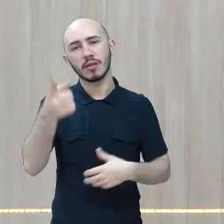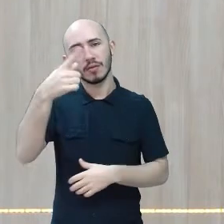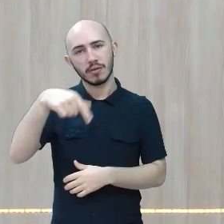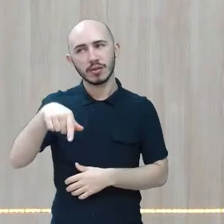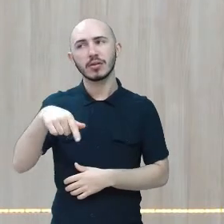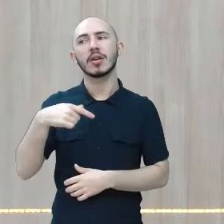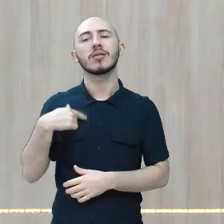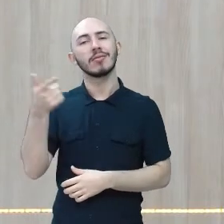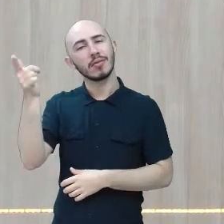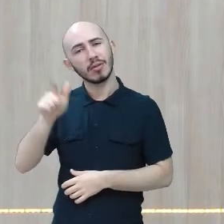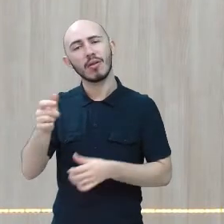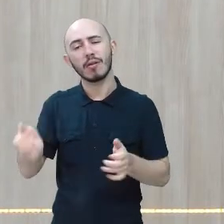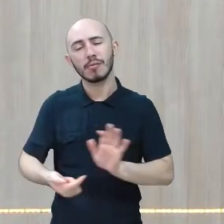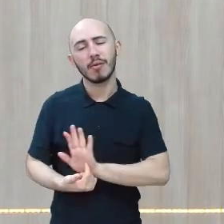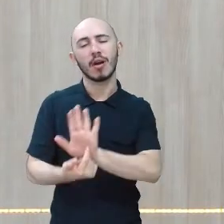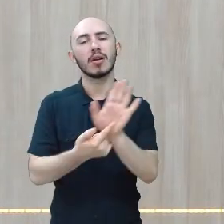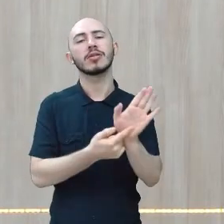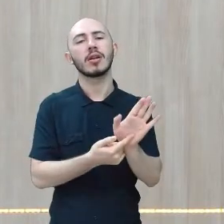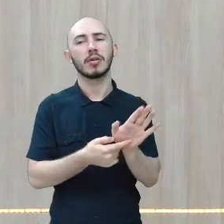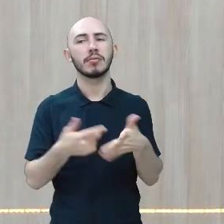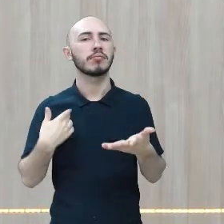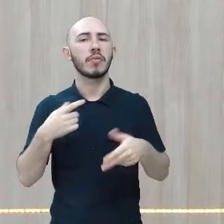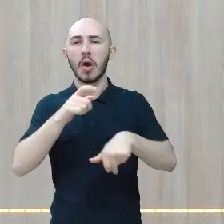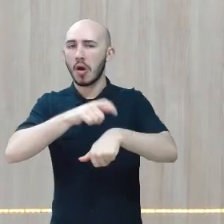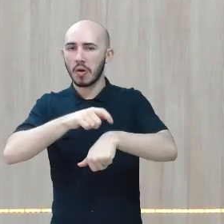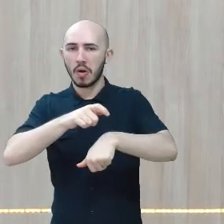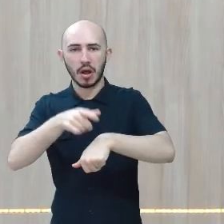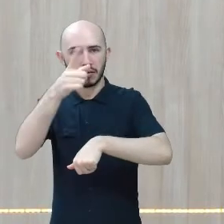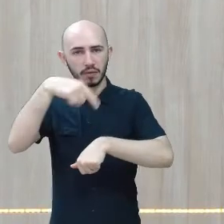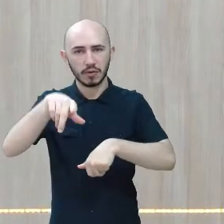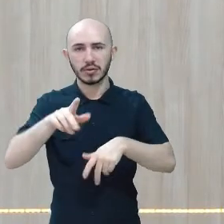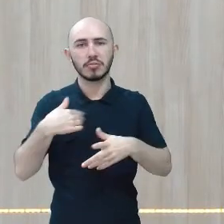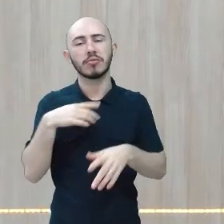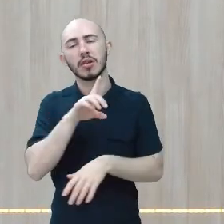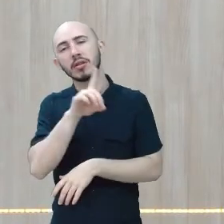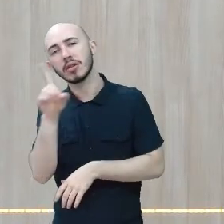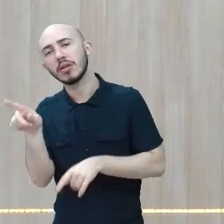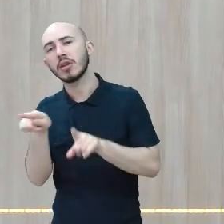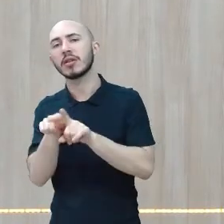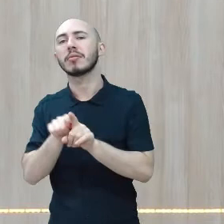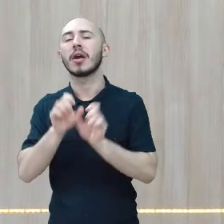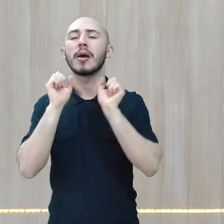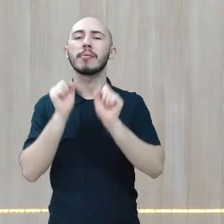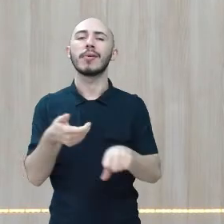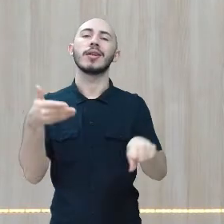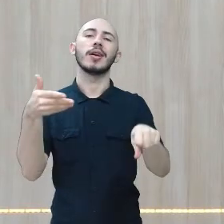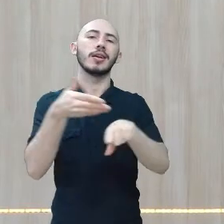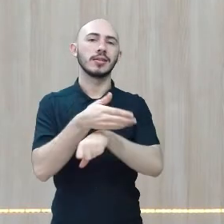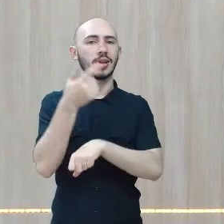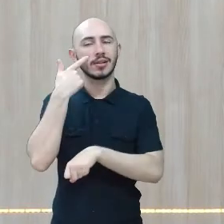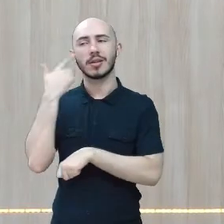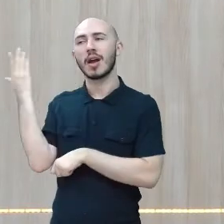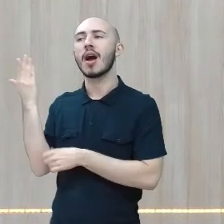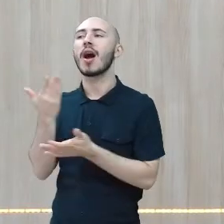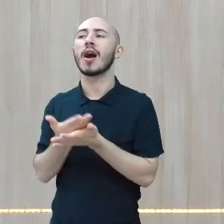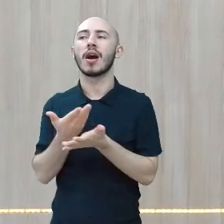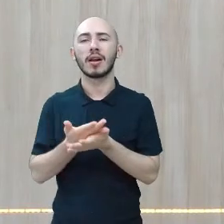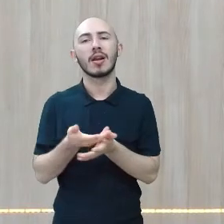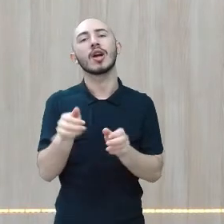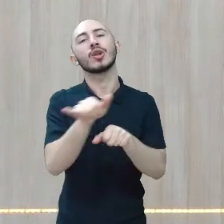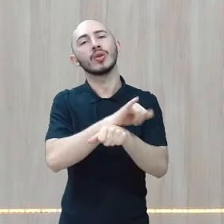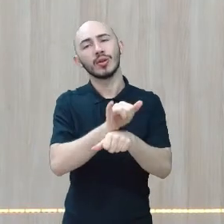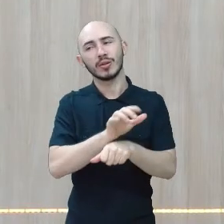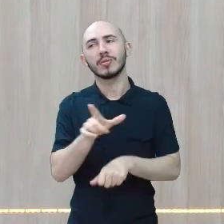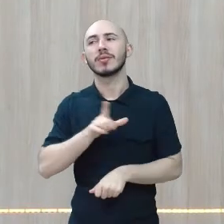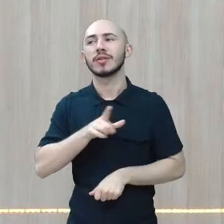para reforçar, porque independente do horário, do dia, vocês podem ter acesso a esta aula lá no nosso canal, e